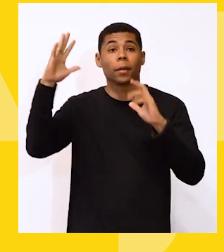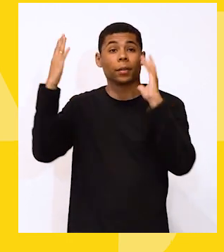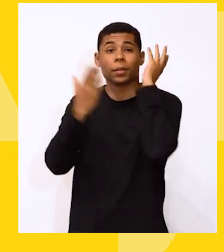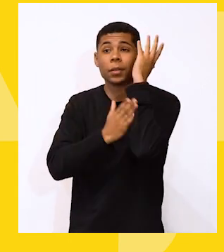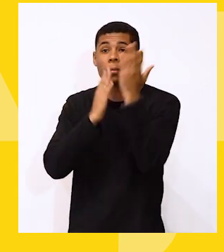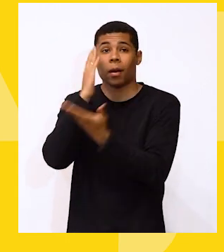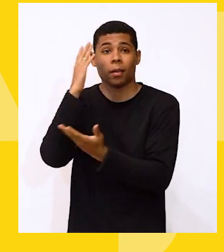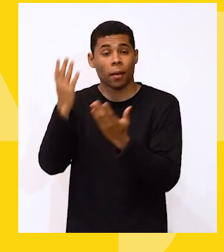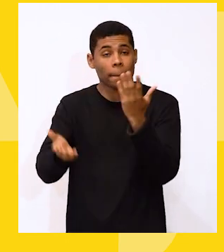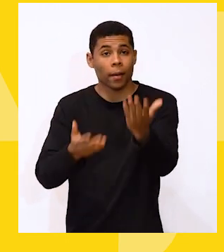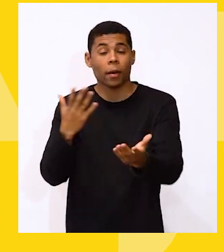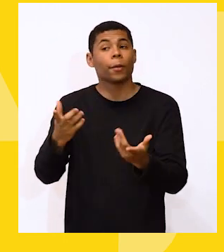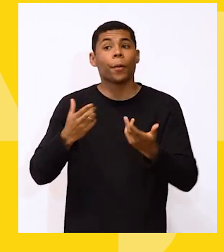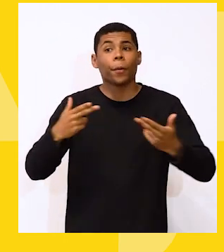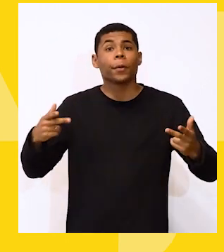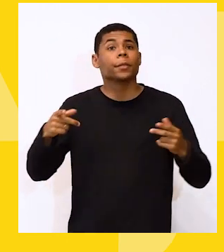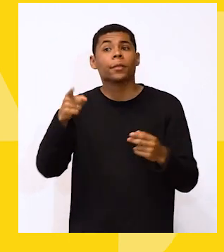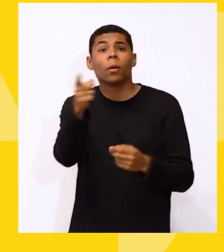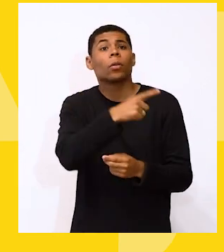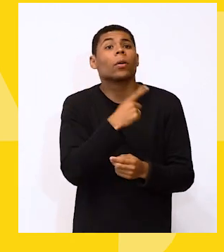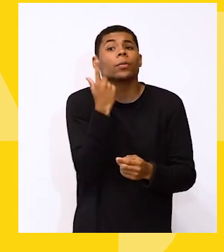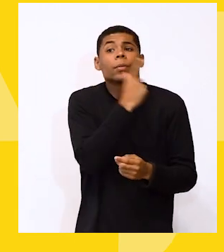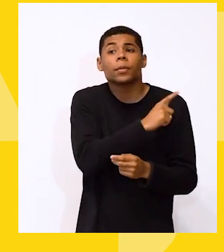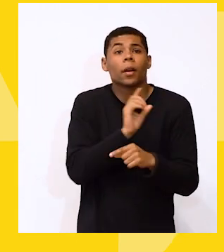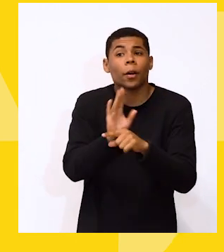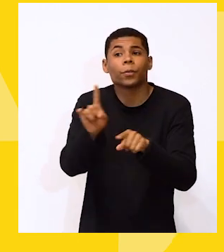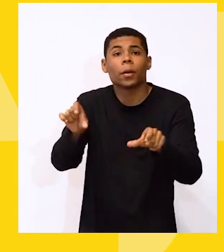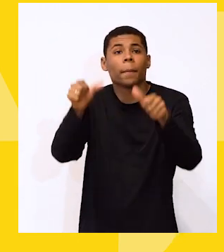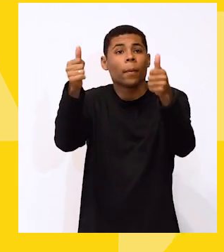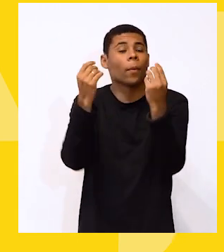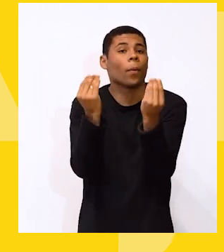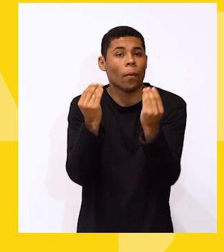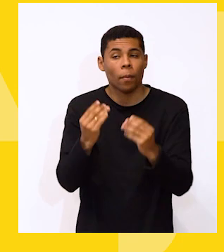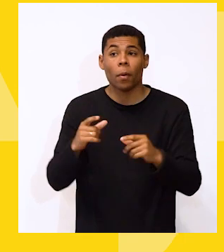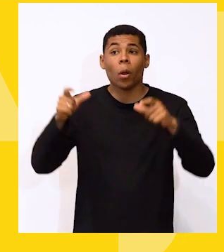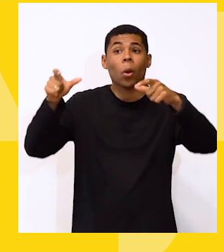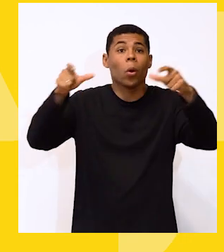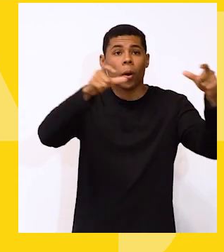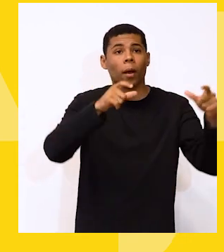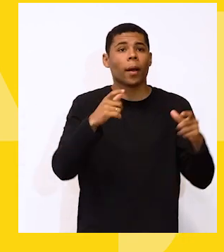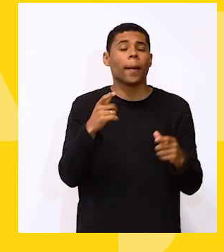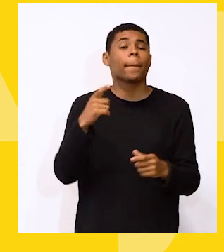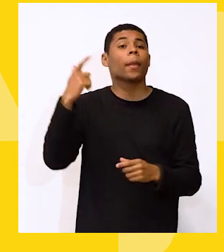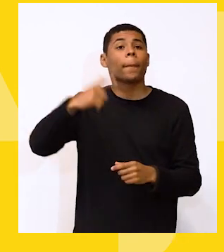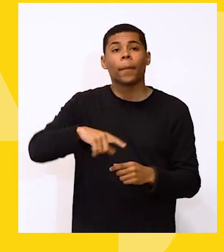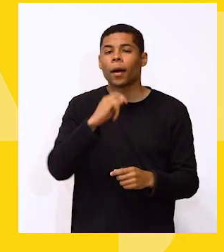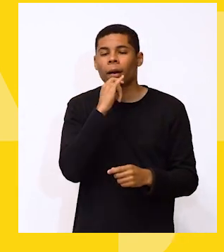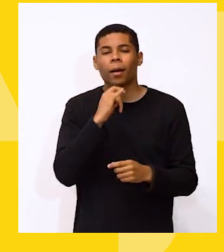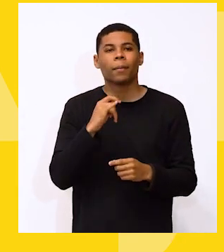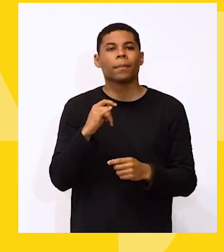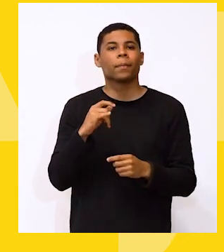fundiária e fronteiras agrícolas como tratar essa questão em locais do país que tem acesso difícil né